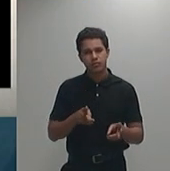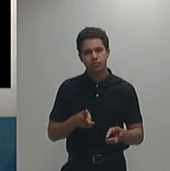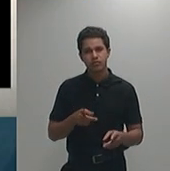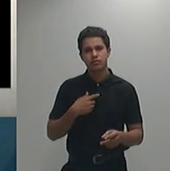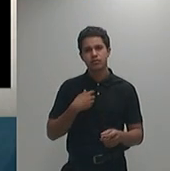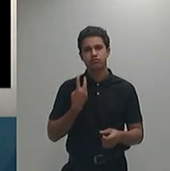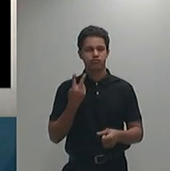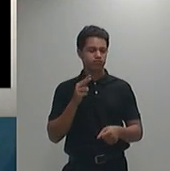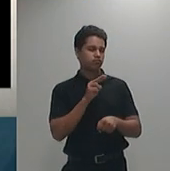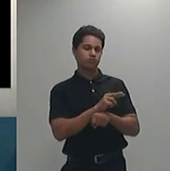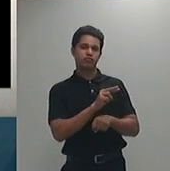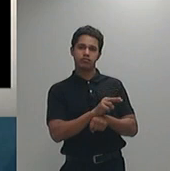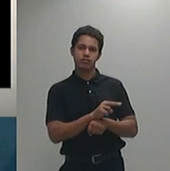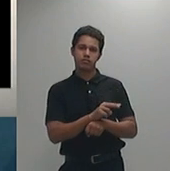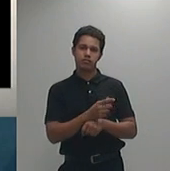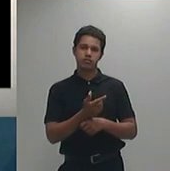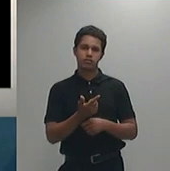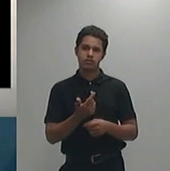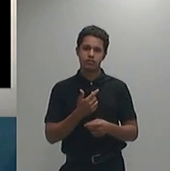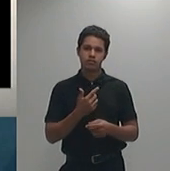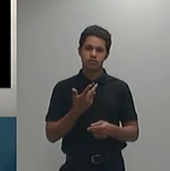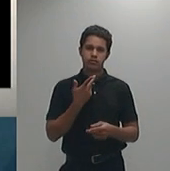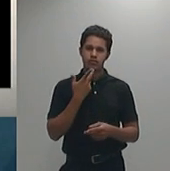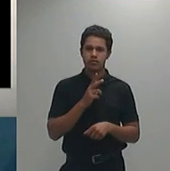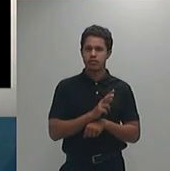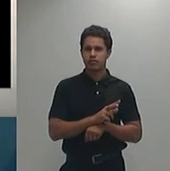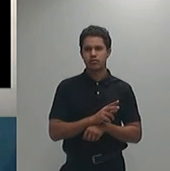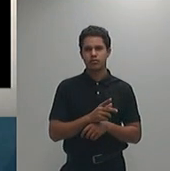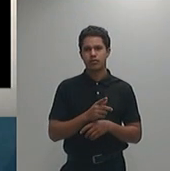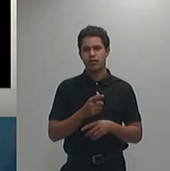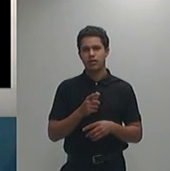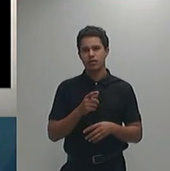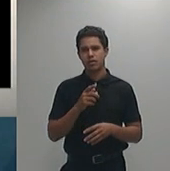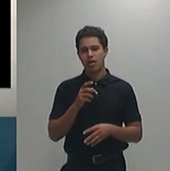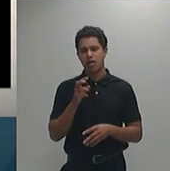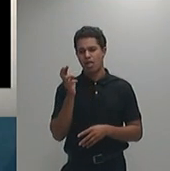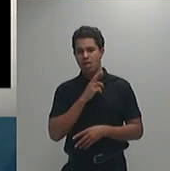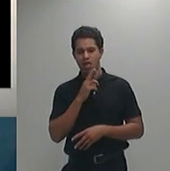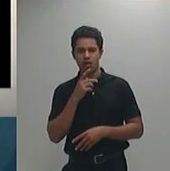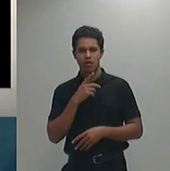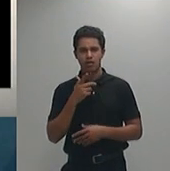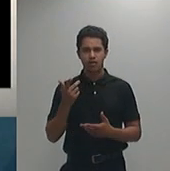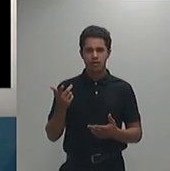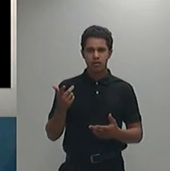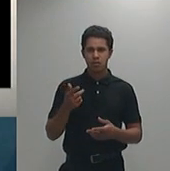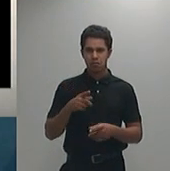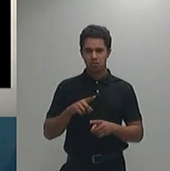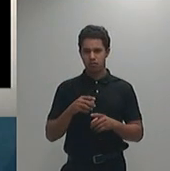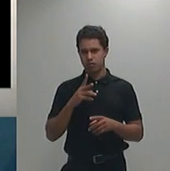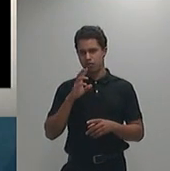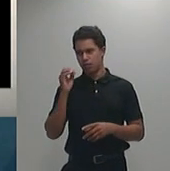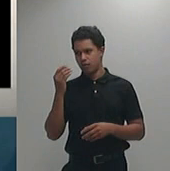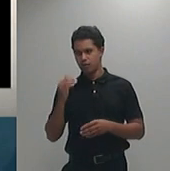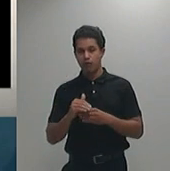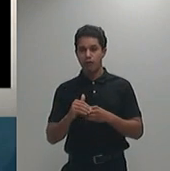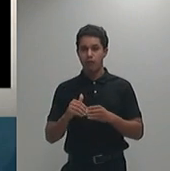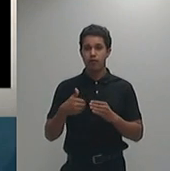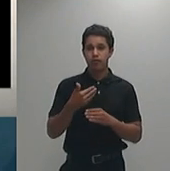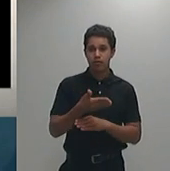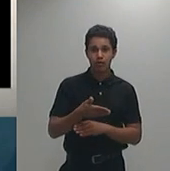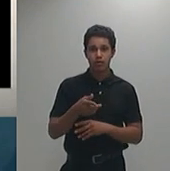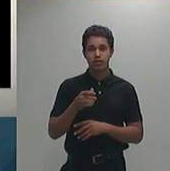defesa eu diria em tom retórico apelativo e por vezes inclusive fora dos Autos